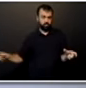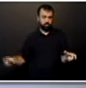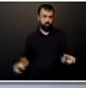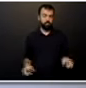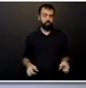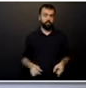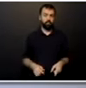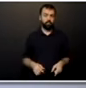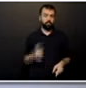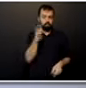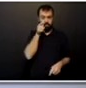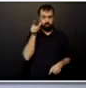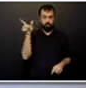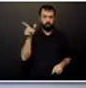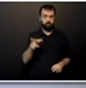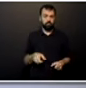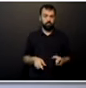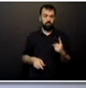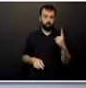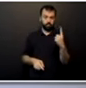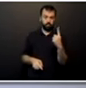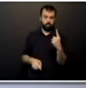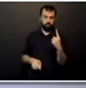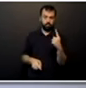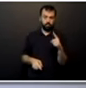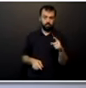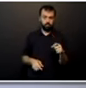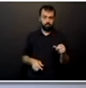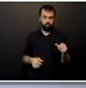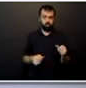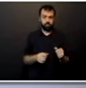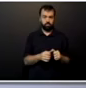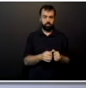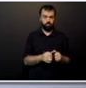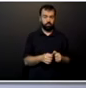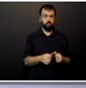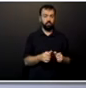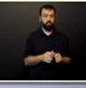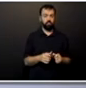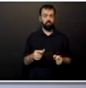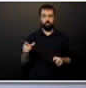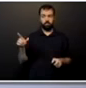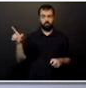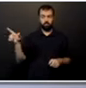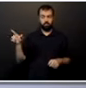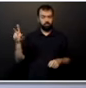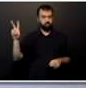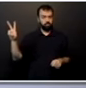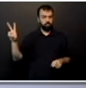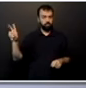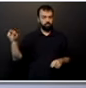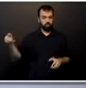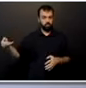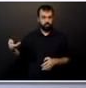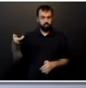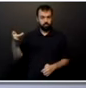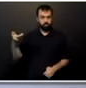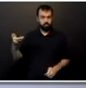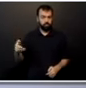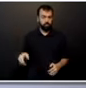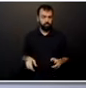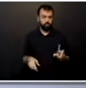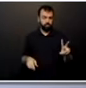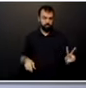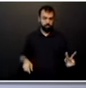vamos analisar um saquinho de arroz duas colheres de chá de sal para dois